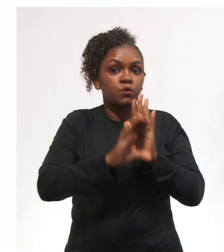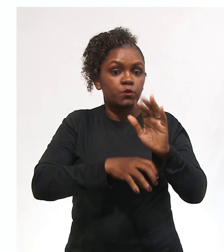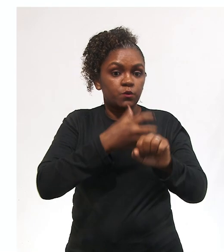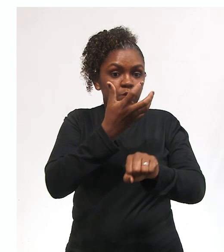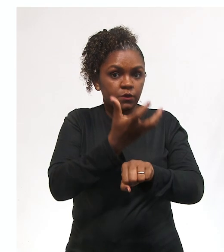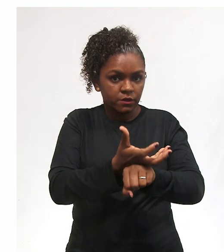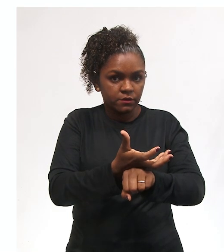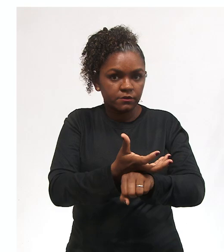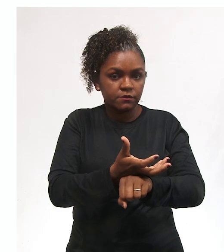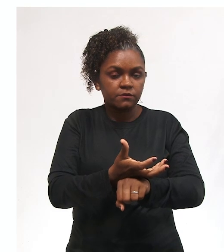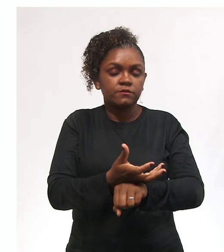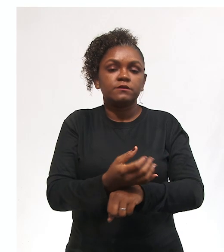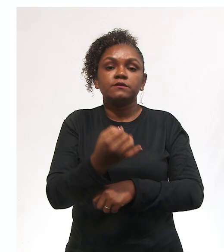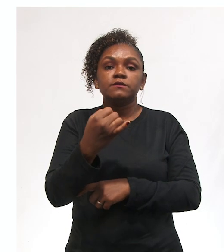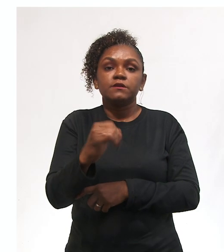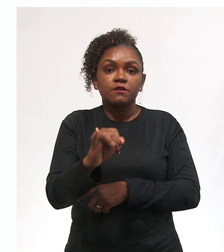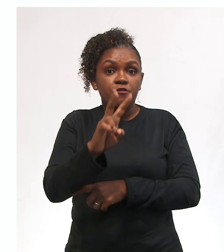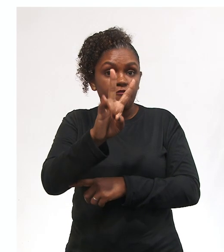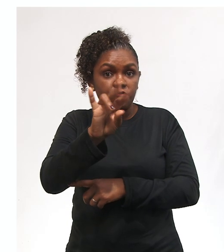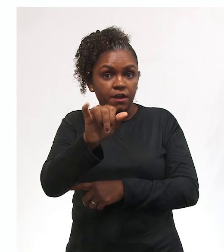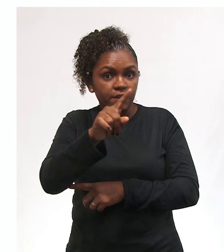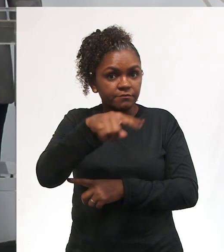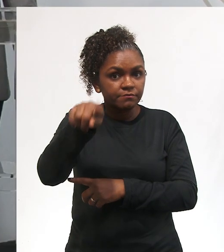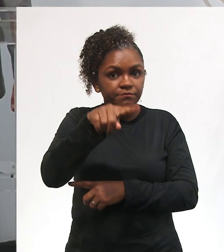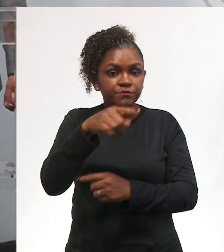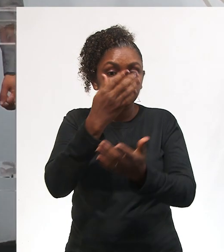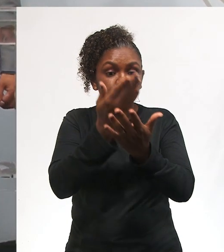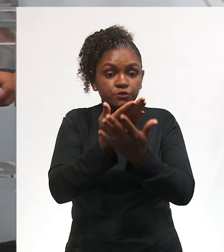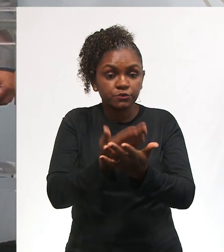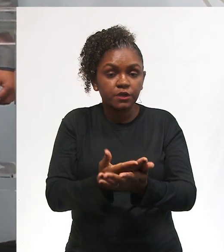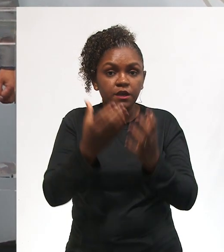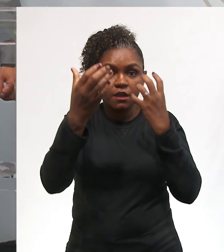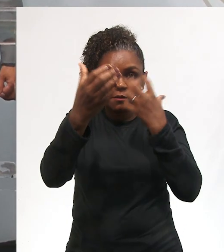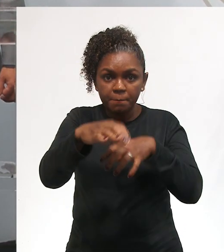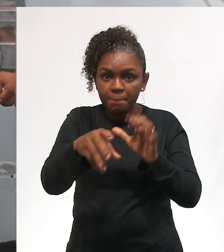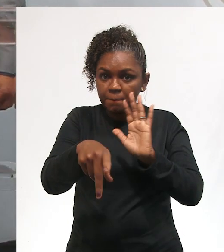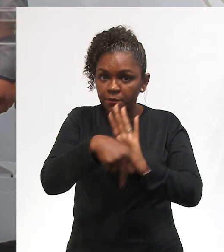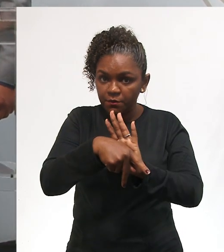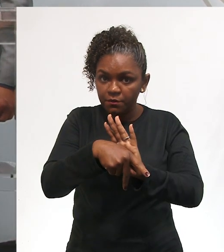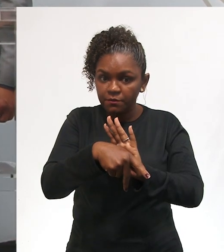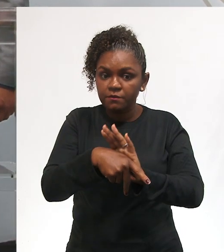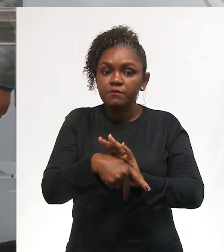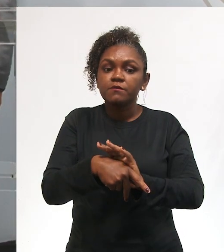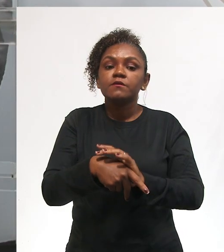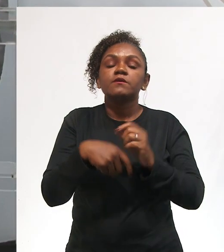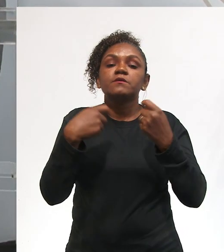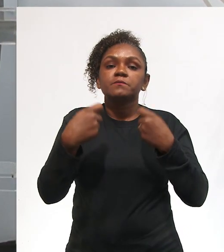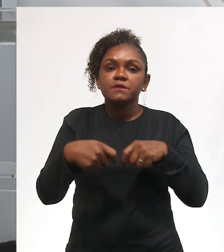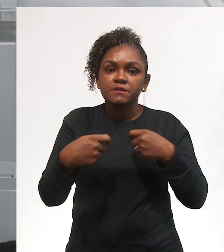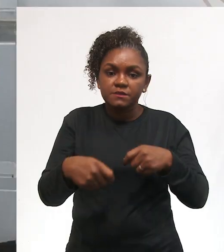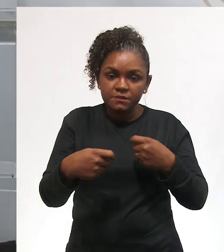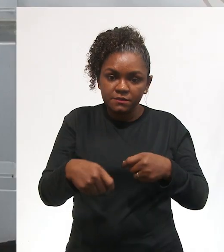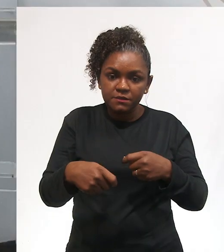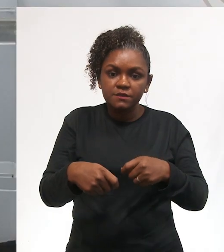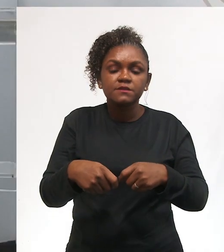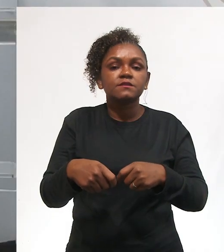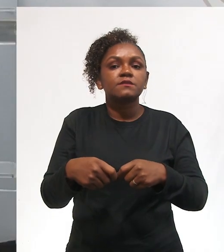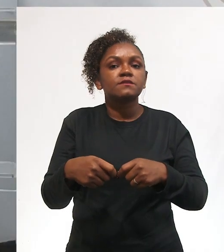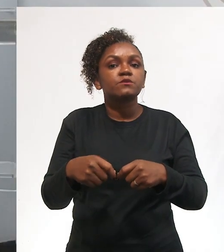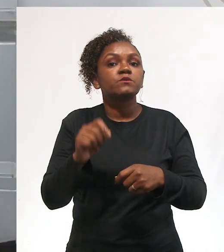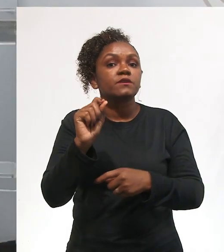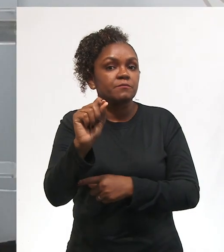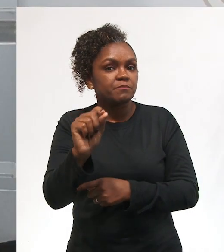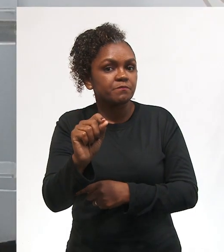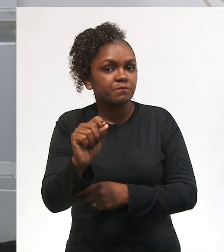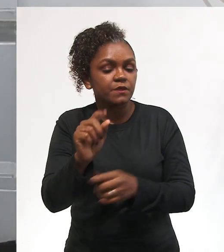fazer concurso público vê que existe vários gargalos em várias disciplinas que caem mais em concurso público,